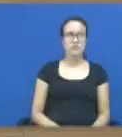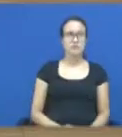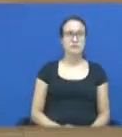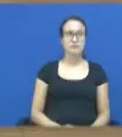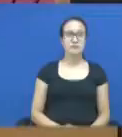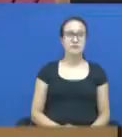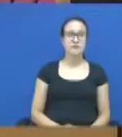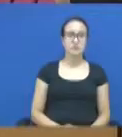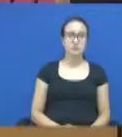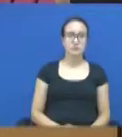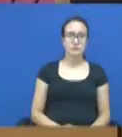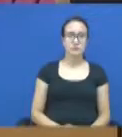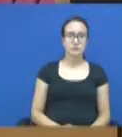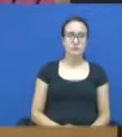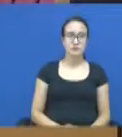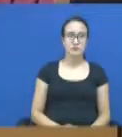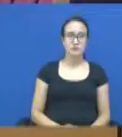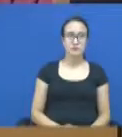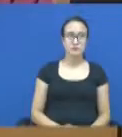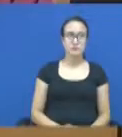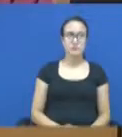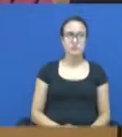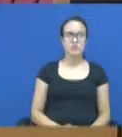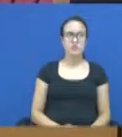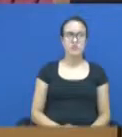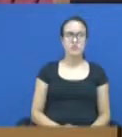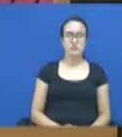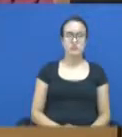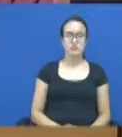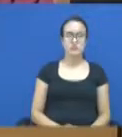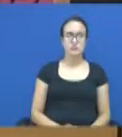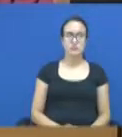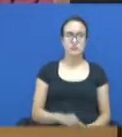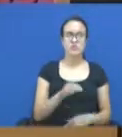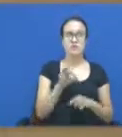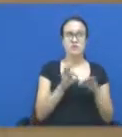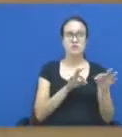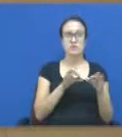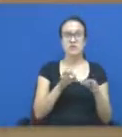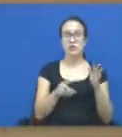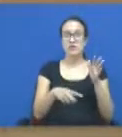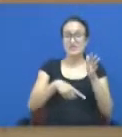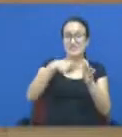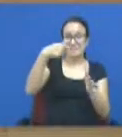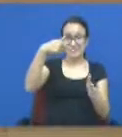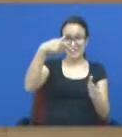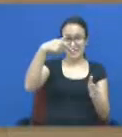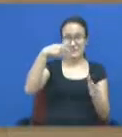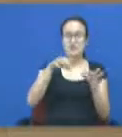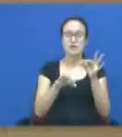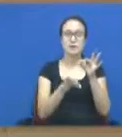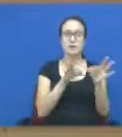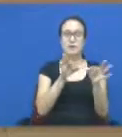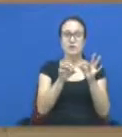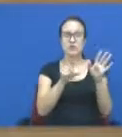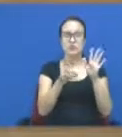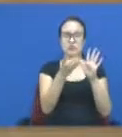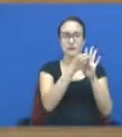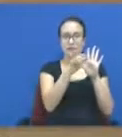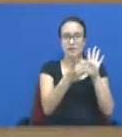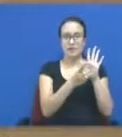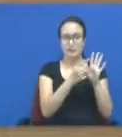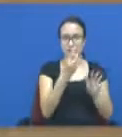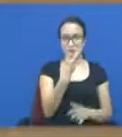Agora apreciaremos o item 7º da pauta. Muito obrigado, senhores. Item 7º da pauta. Projeto de Decreto Legislativo número 23